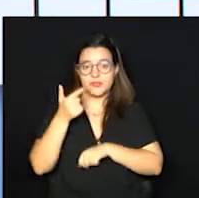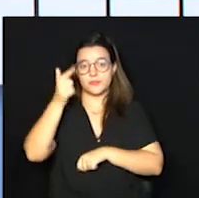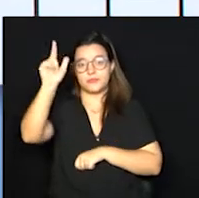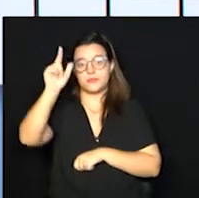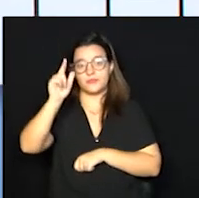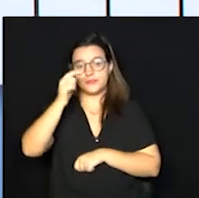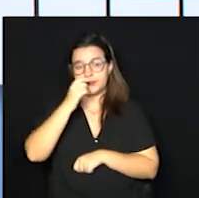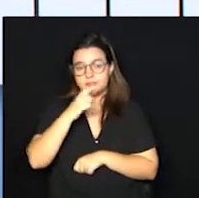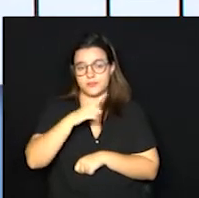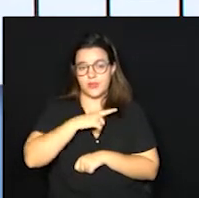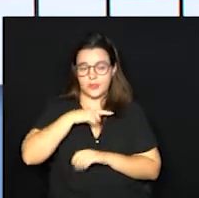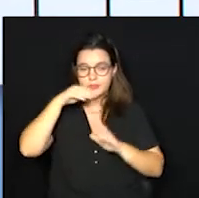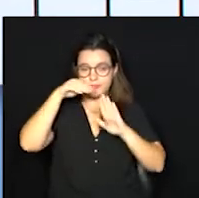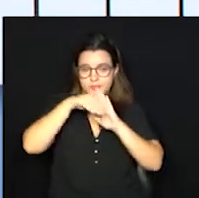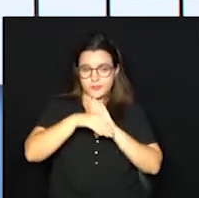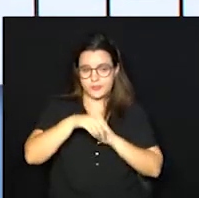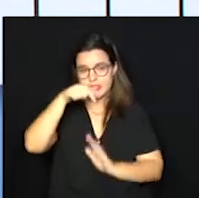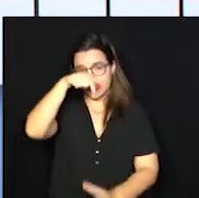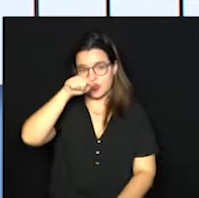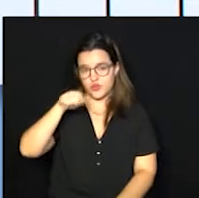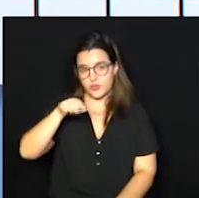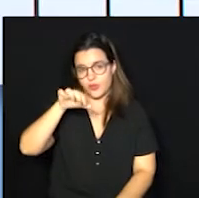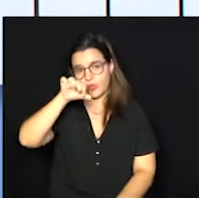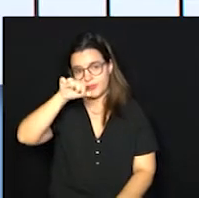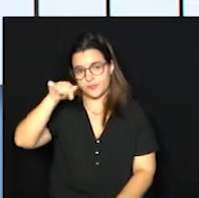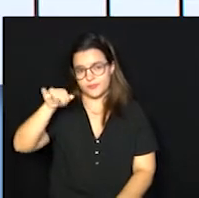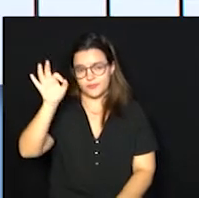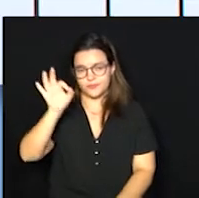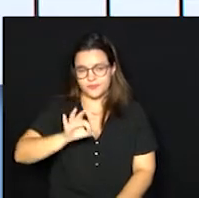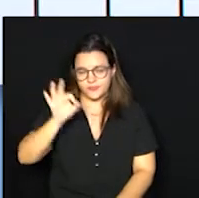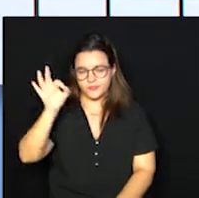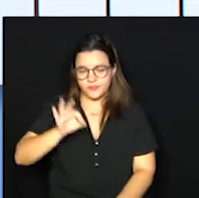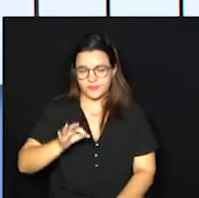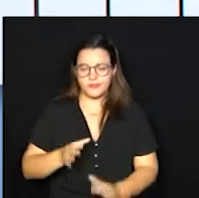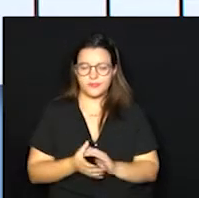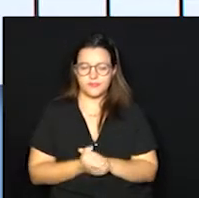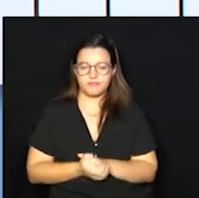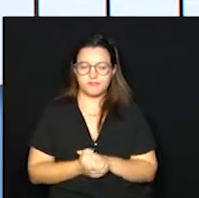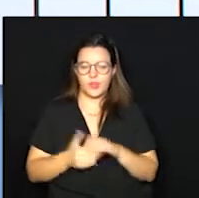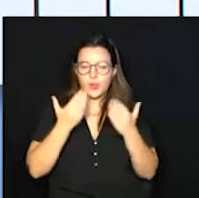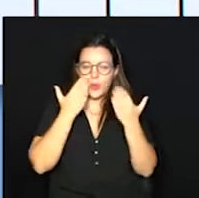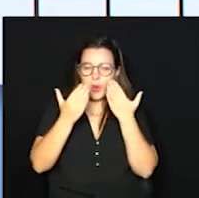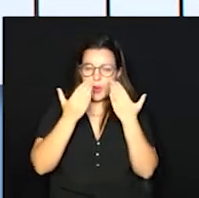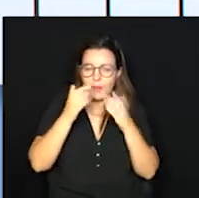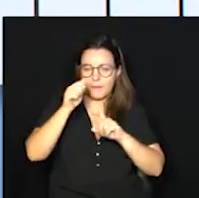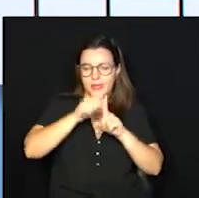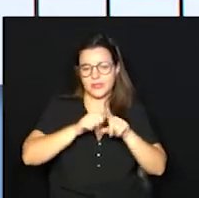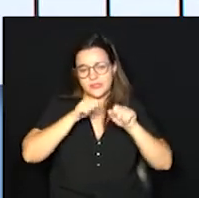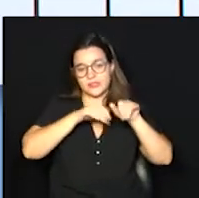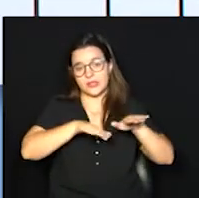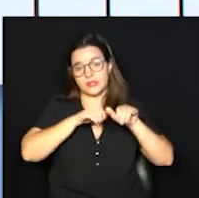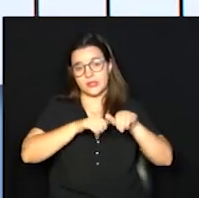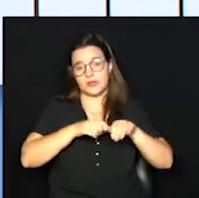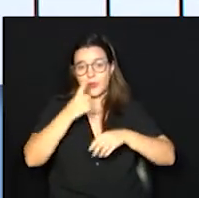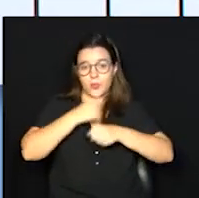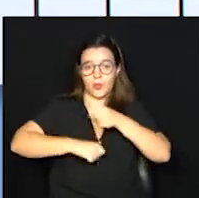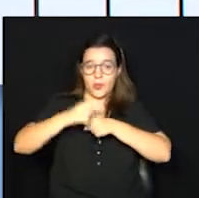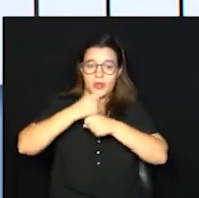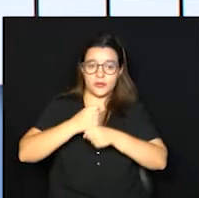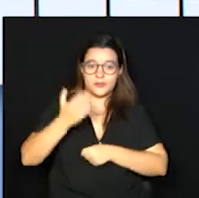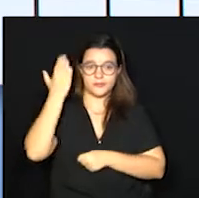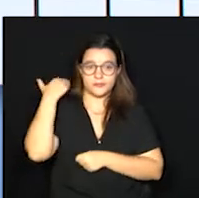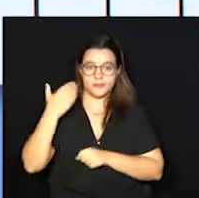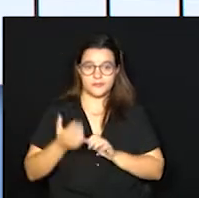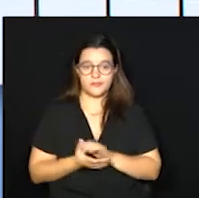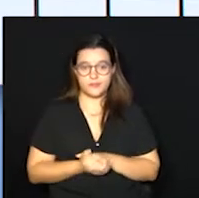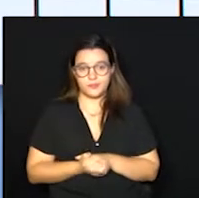de 7,97% de acordo em relação a setembro do ano passado, com um volume